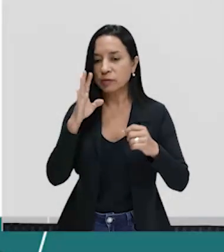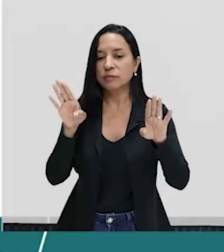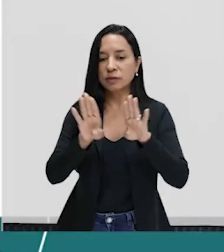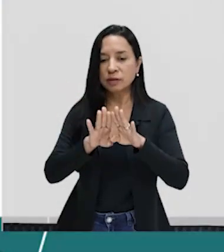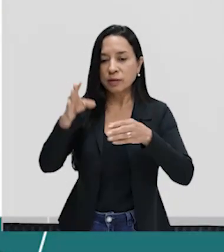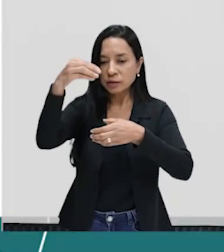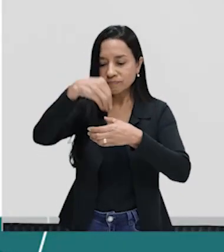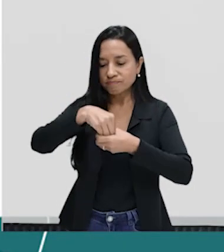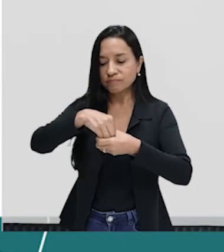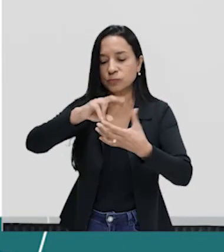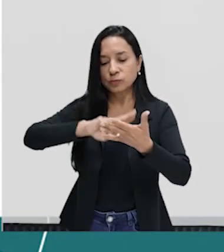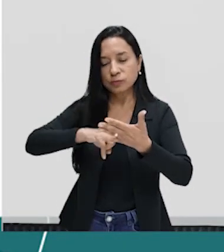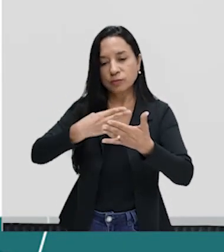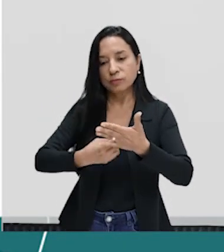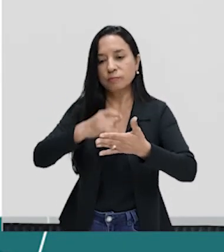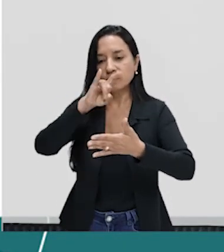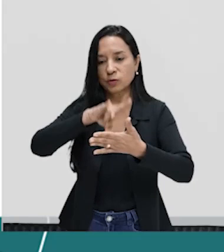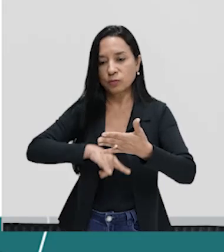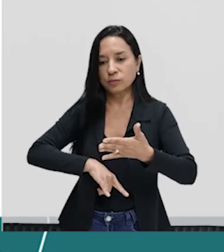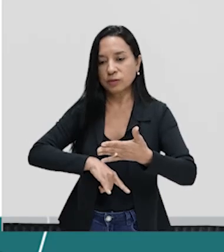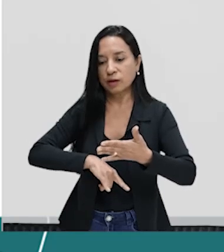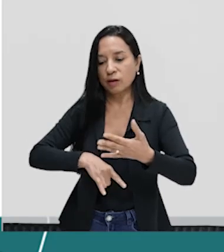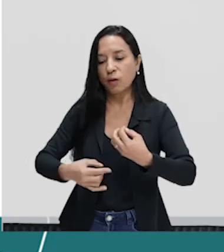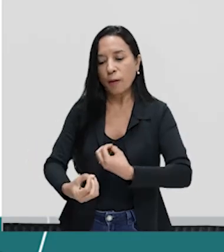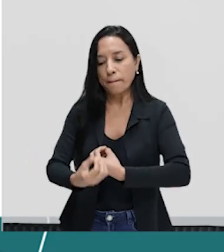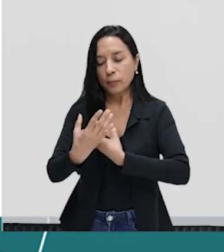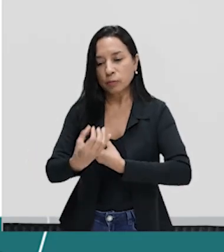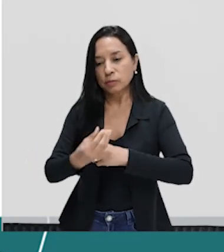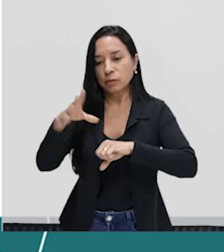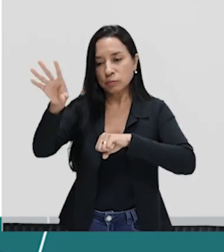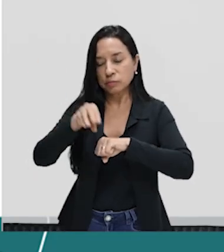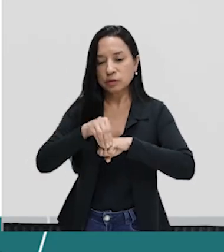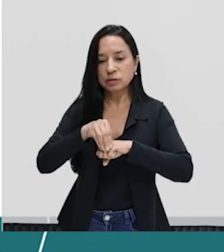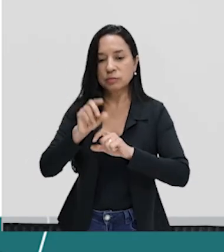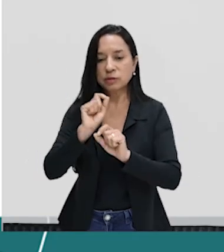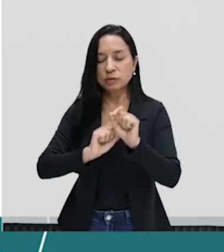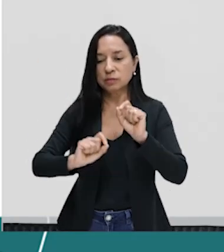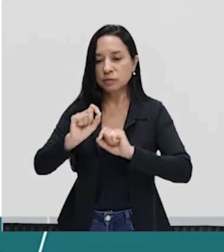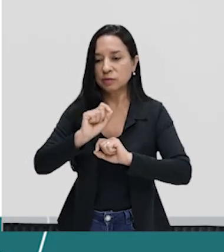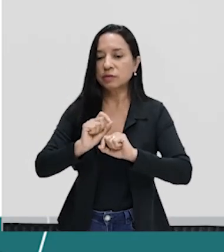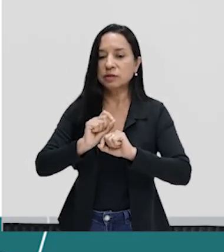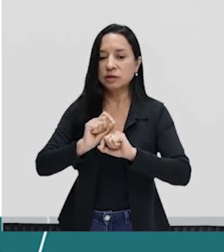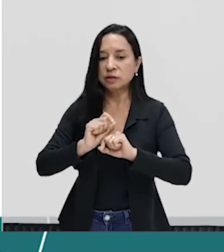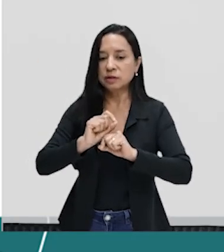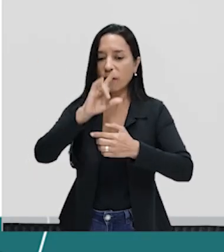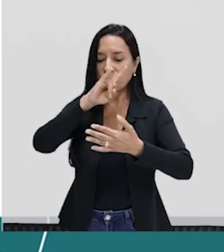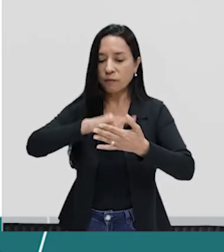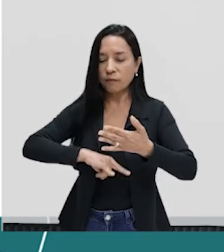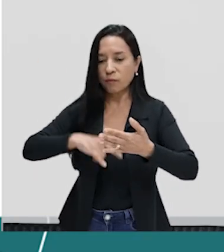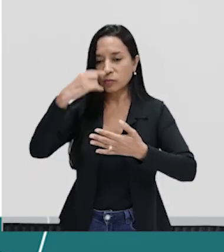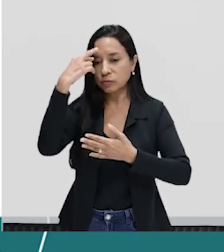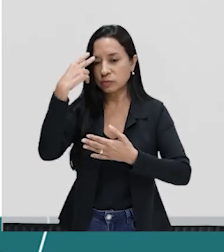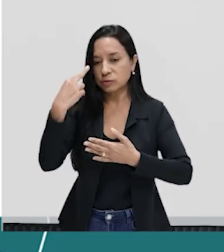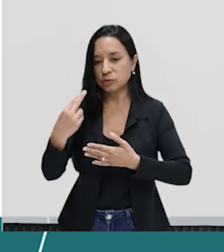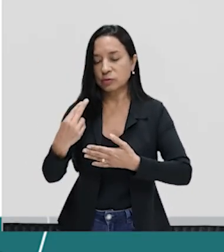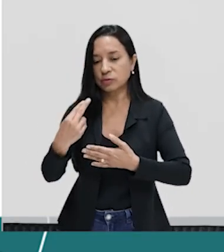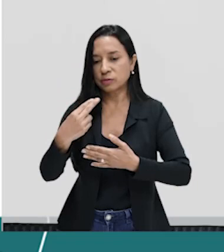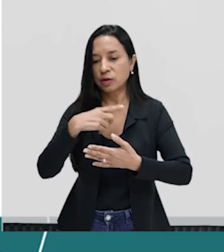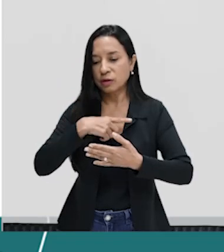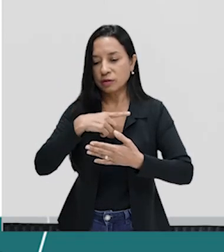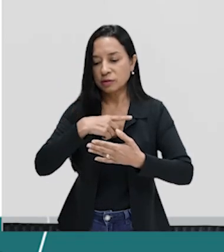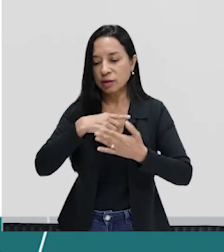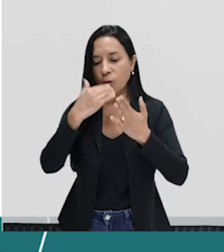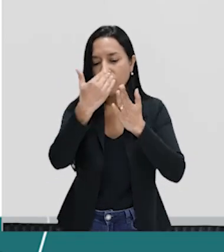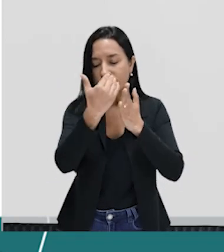dessa interpretação documental e dessa produção do conhecimento, que quando se fala das fontes históricas, existe uma